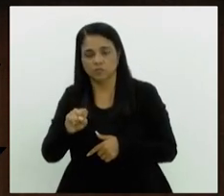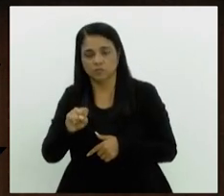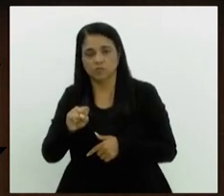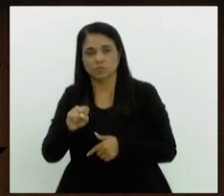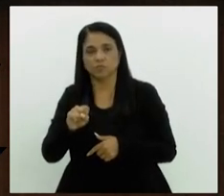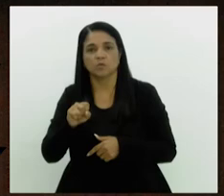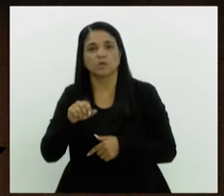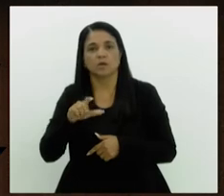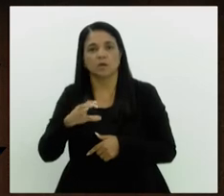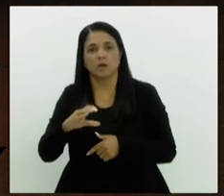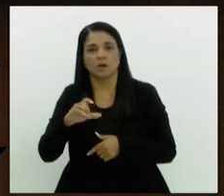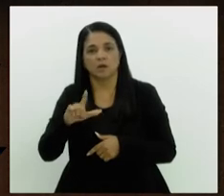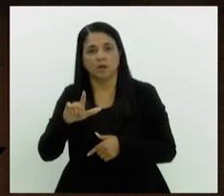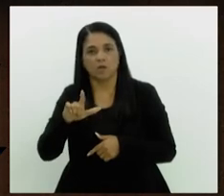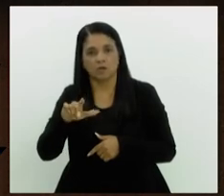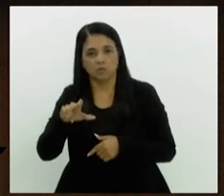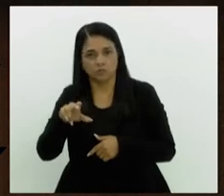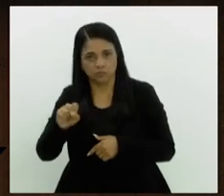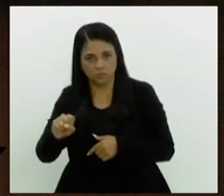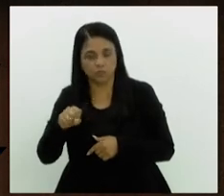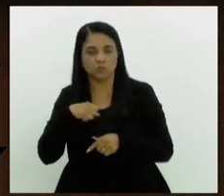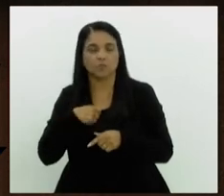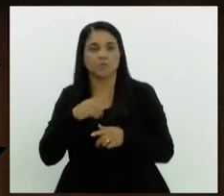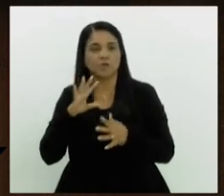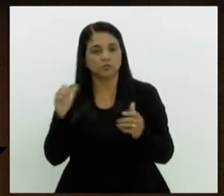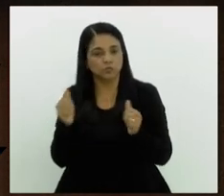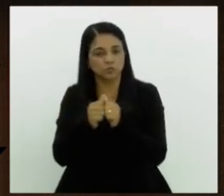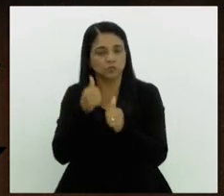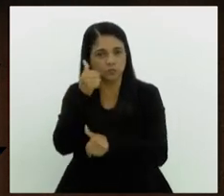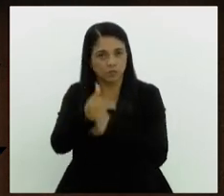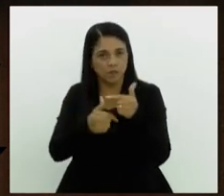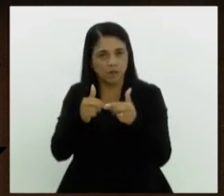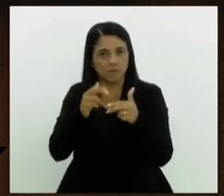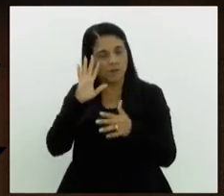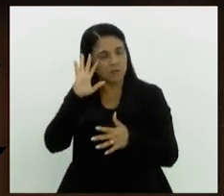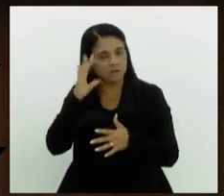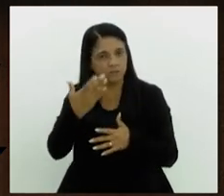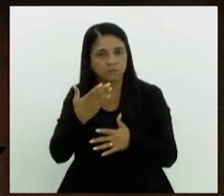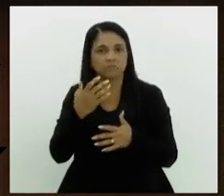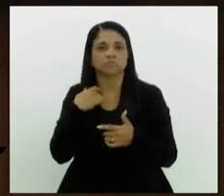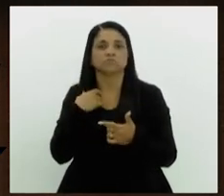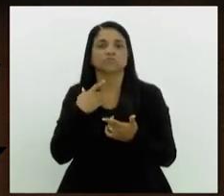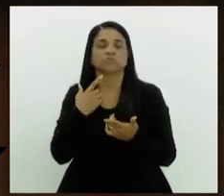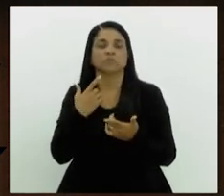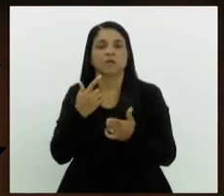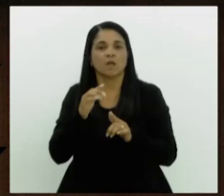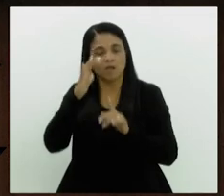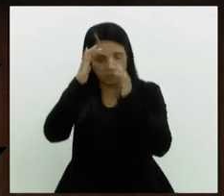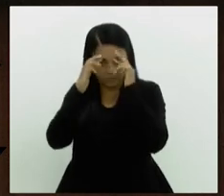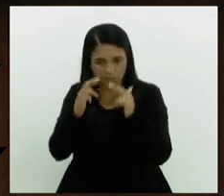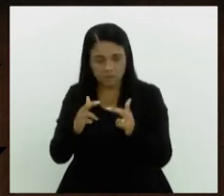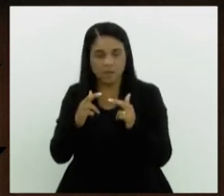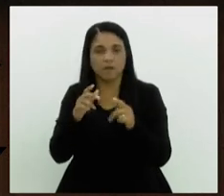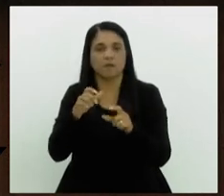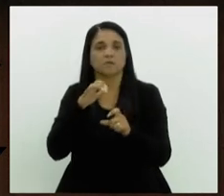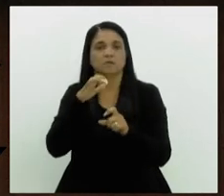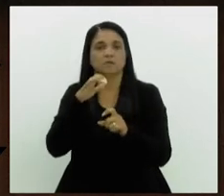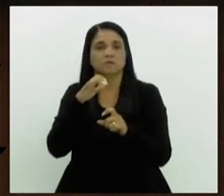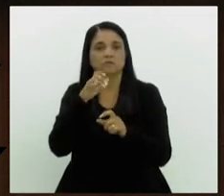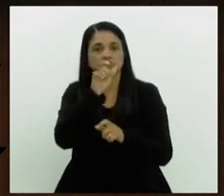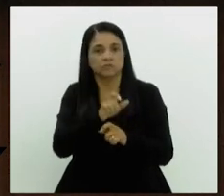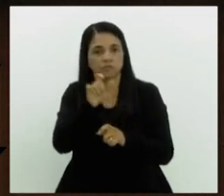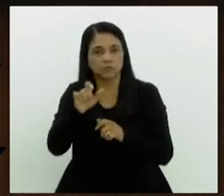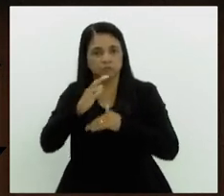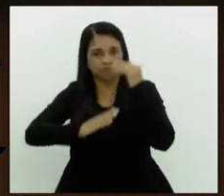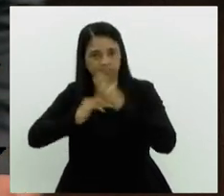trabalhando junto para encontrar uma solução para respeitar os feirantes e essa feira tão importante para Teresópolis e para o estado do